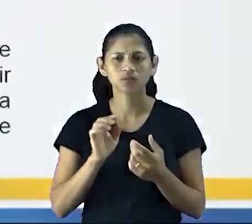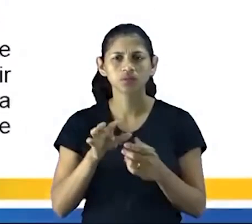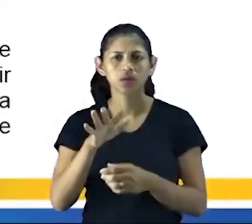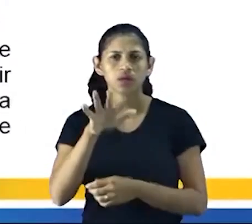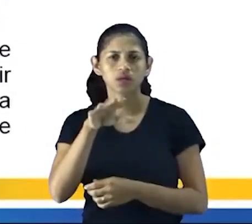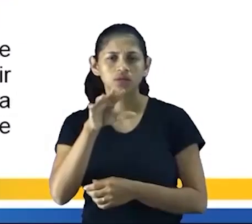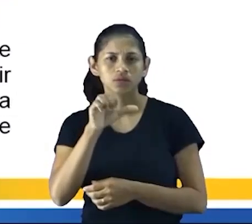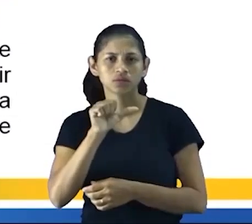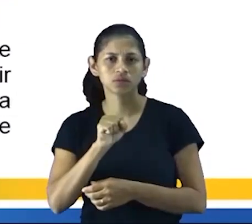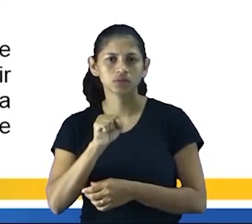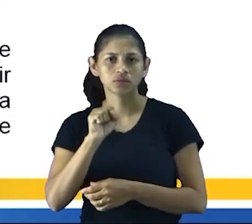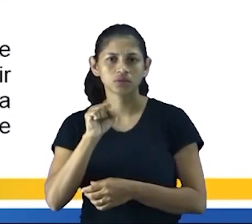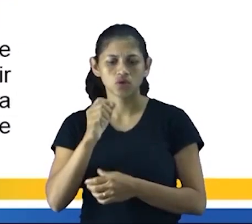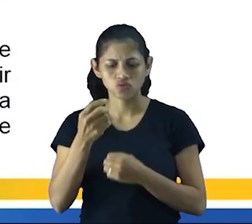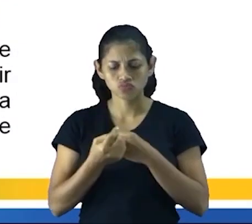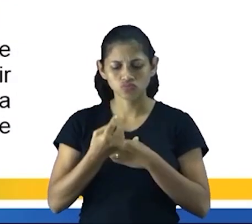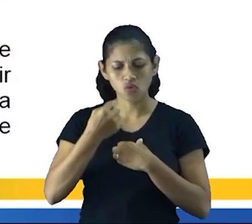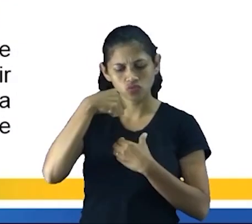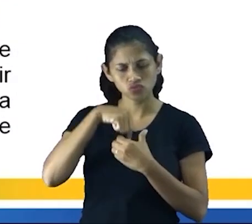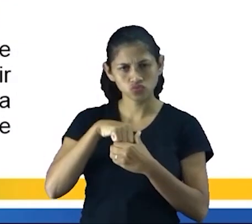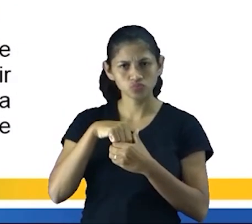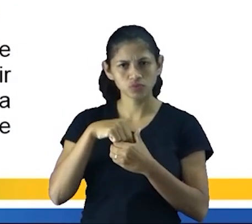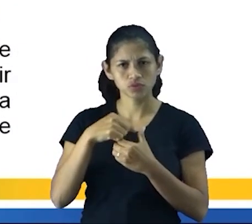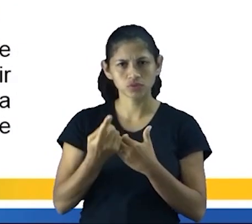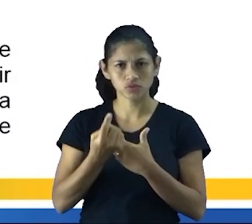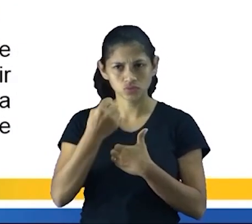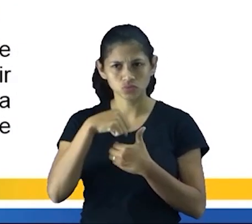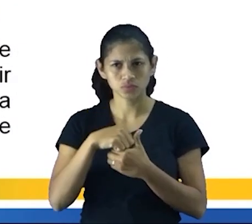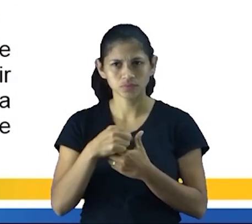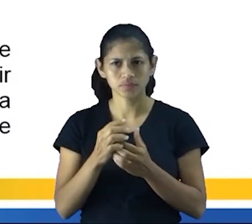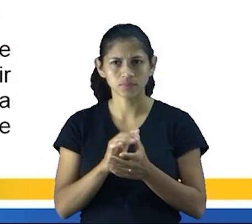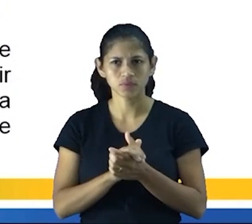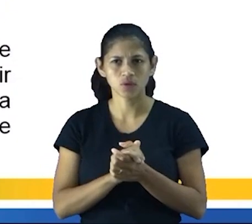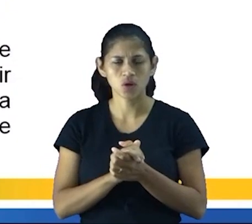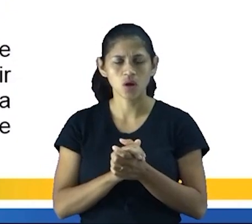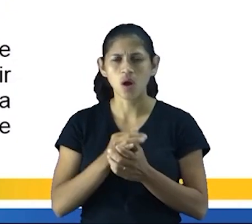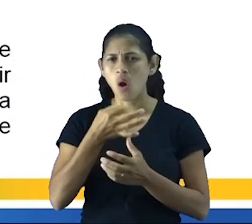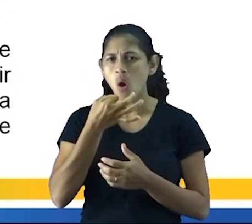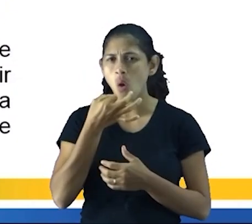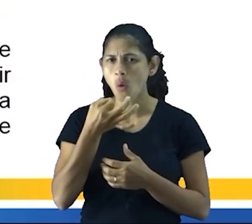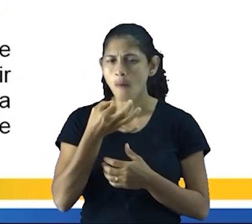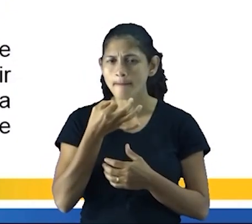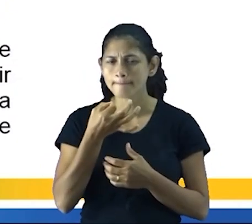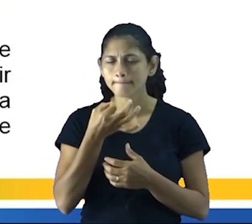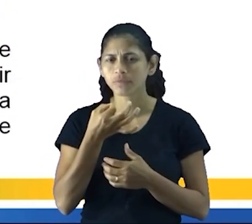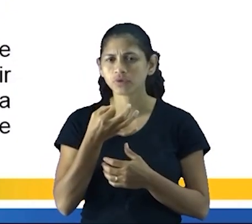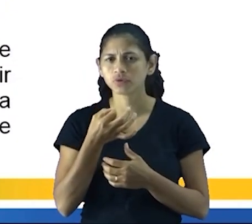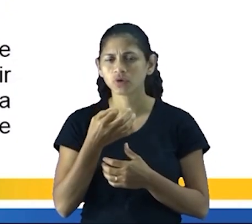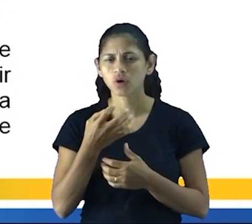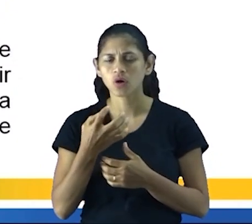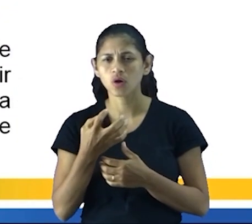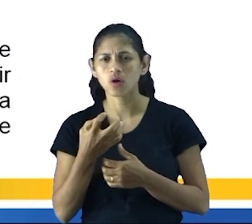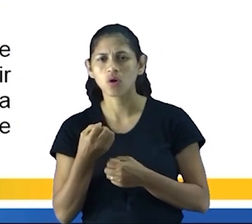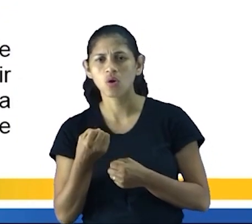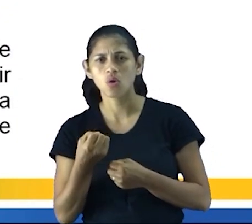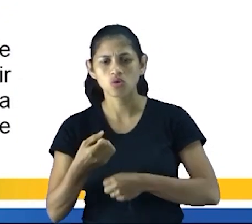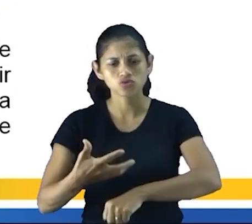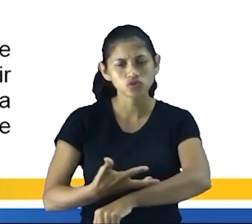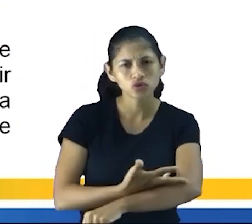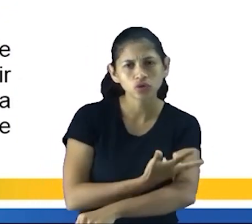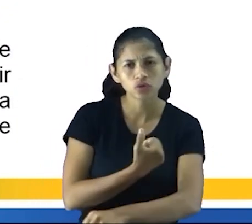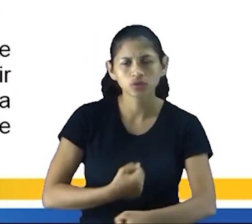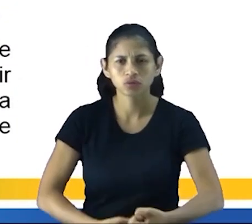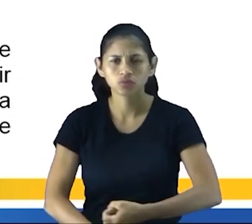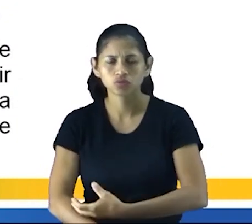subjetiva? Na subjetiva, a opinião, as apreciações e as emoções de quem está